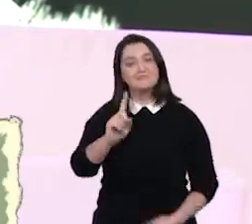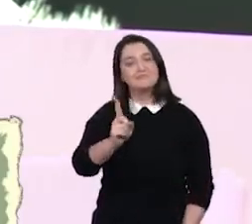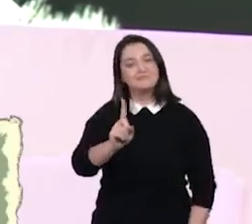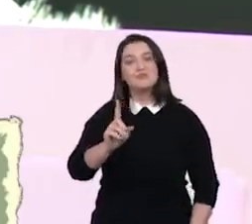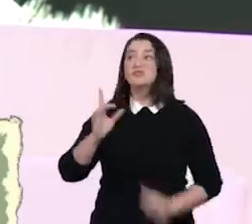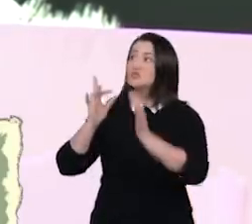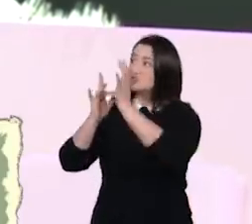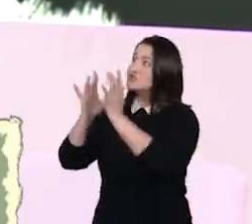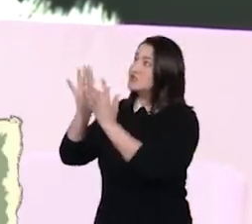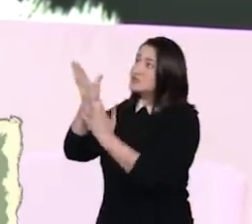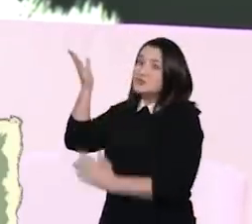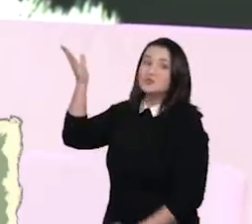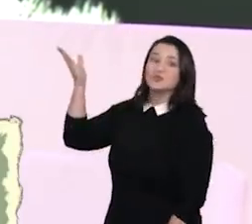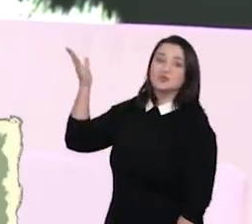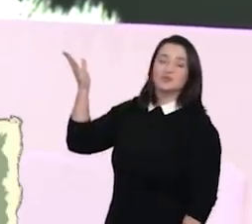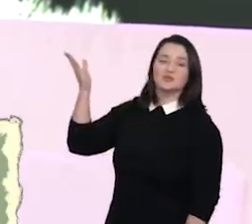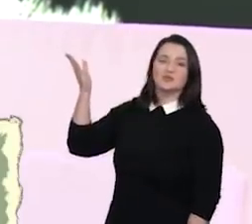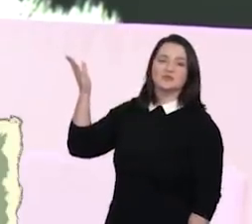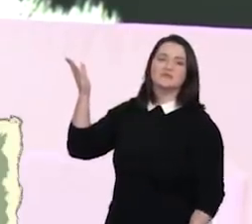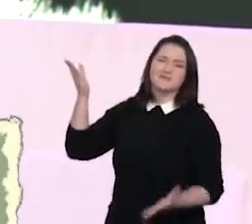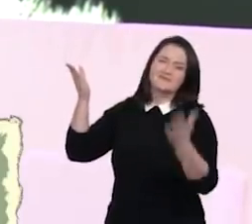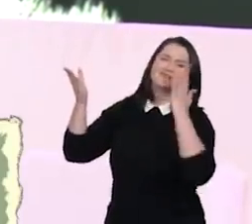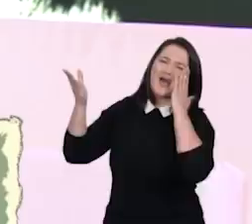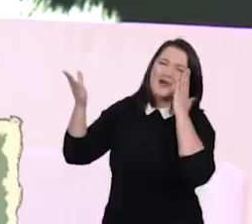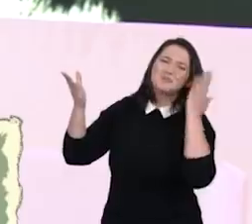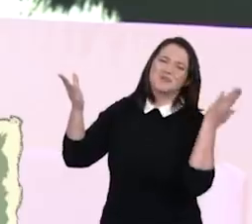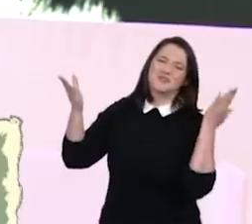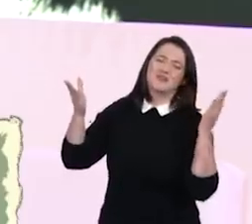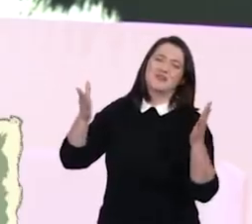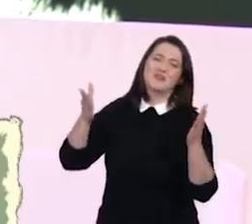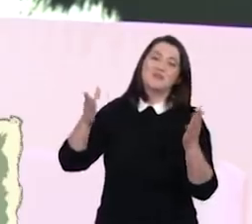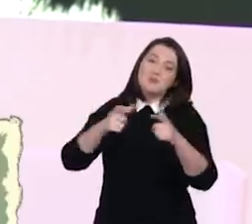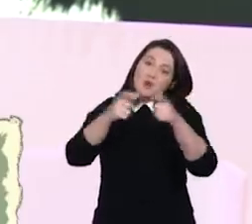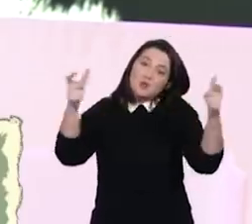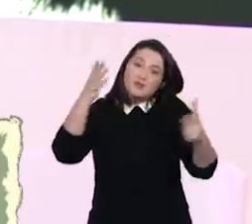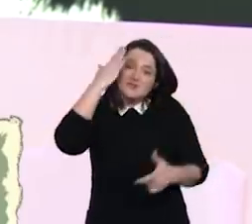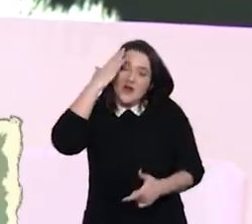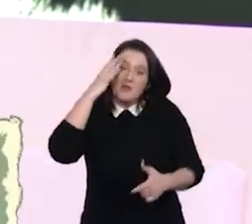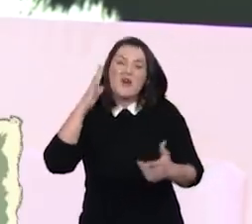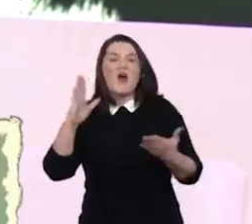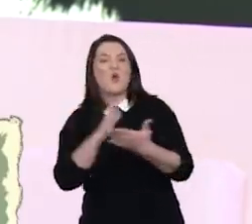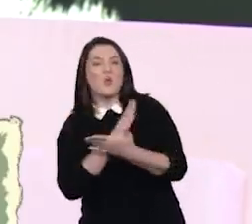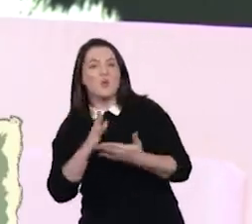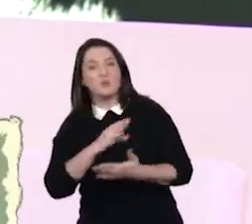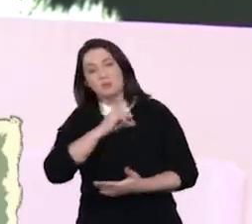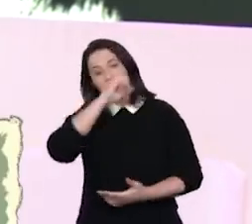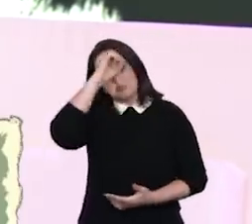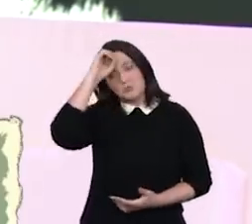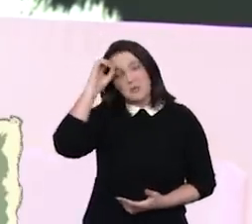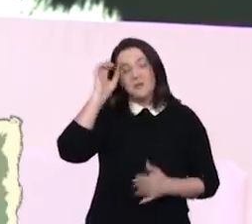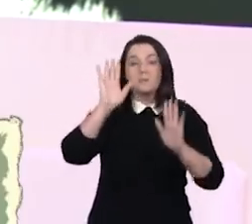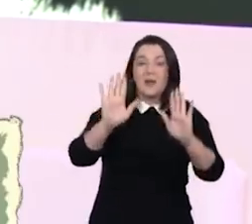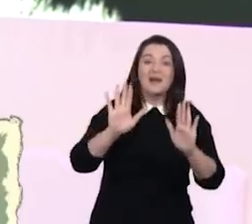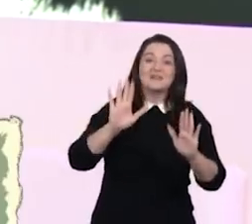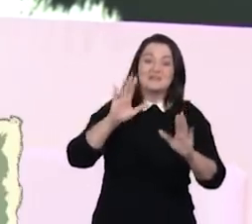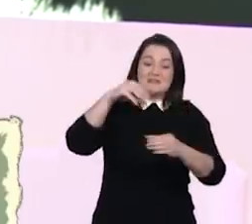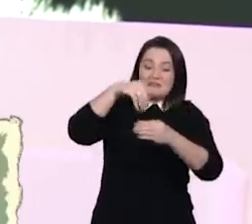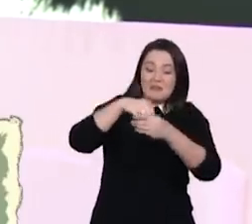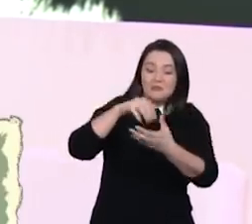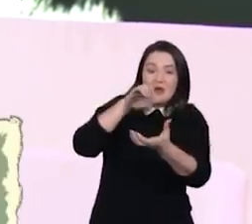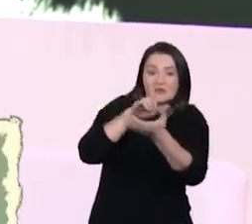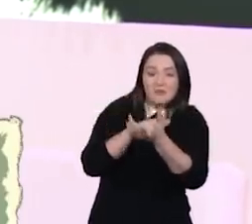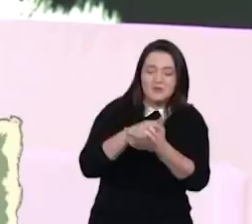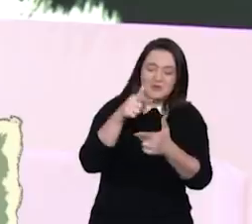já sabia disso, provavelmente, quando casou, alguns não sabiam. Mas, quando nós estamos com um problema no